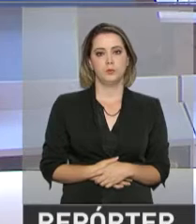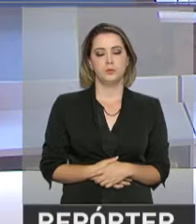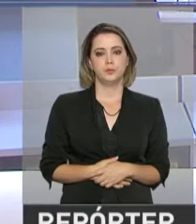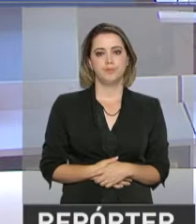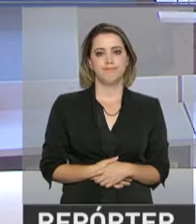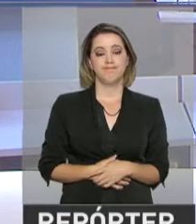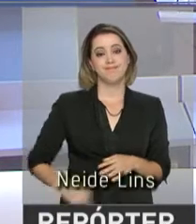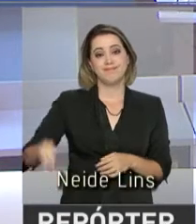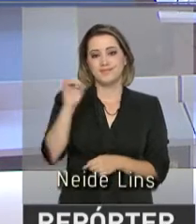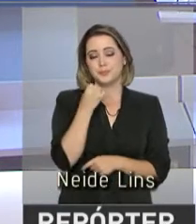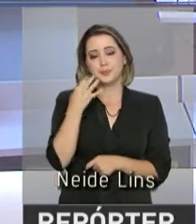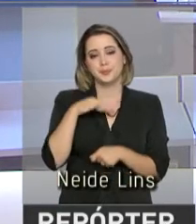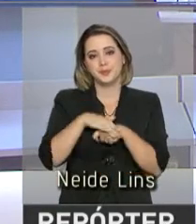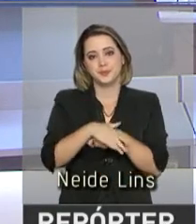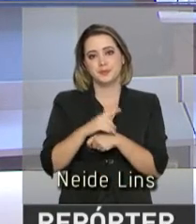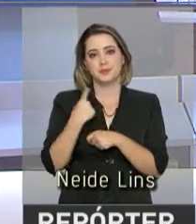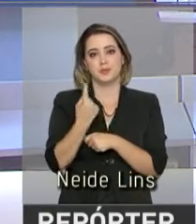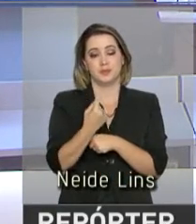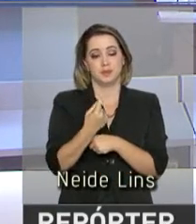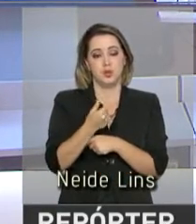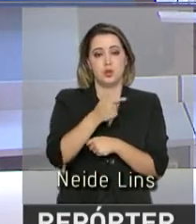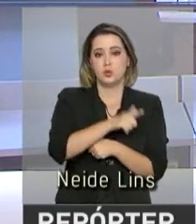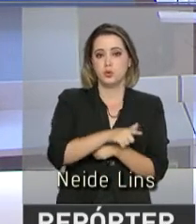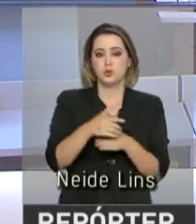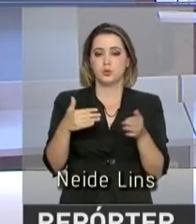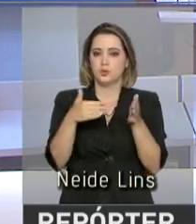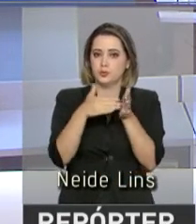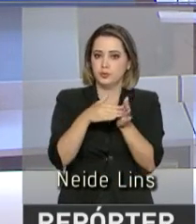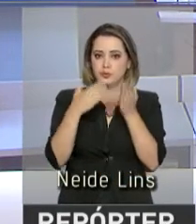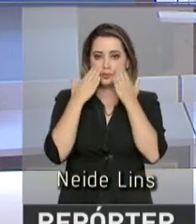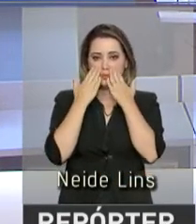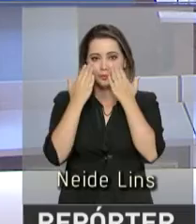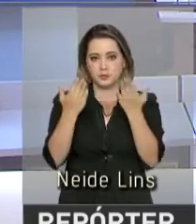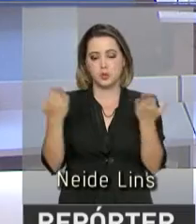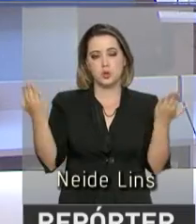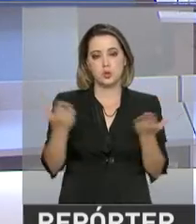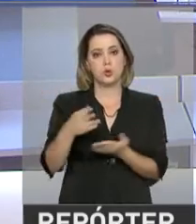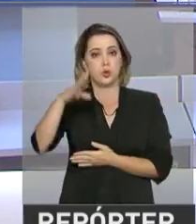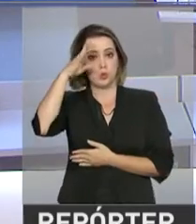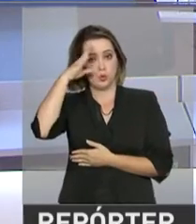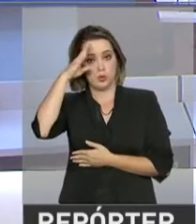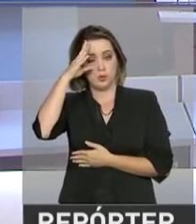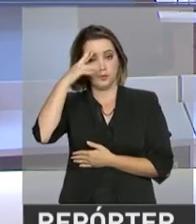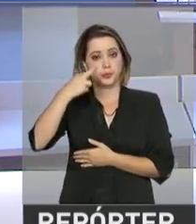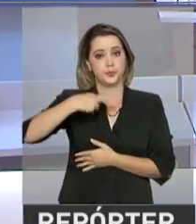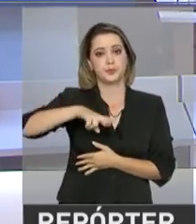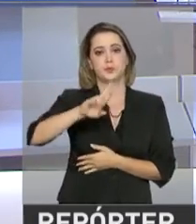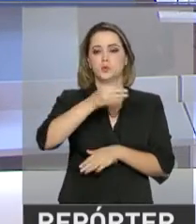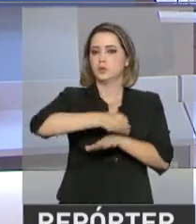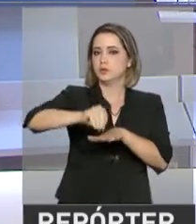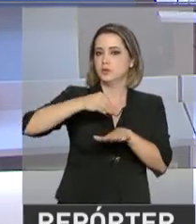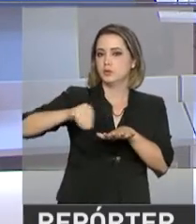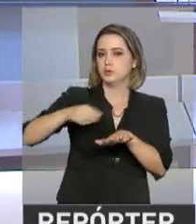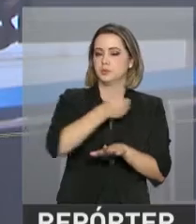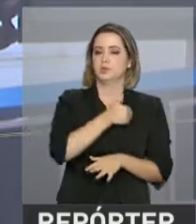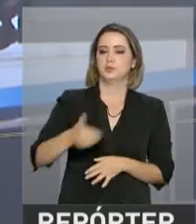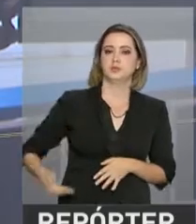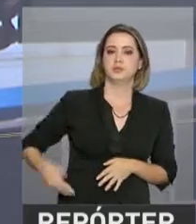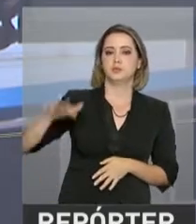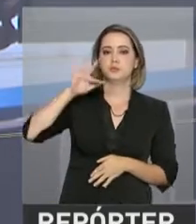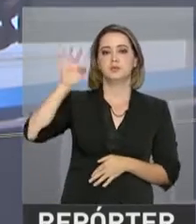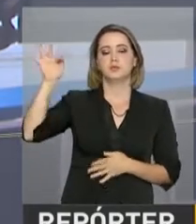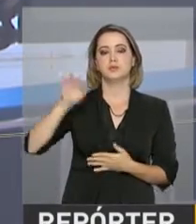olá boa noite no ar a última edição desta quarta-feira do repórter nbr com as notícias do governo federal